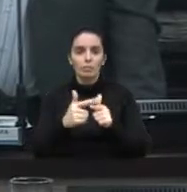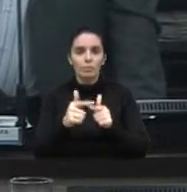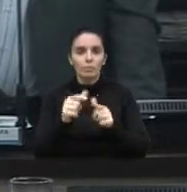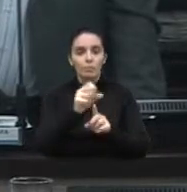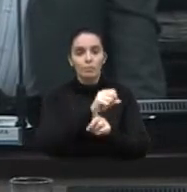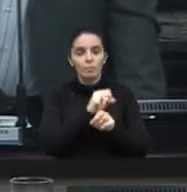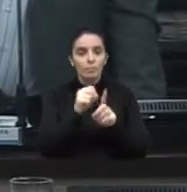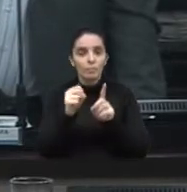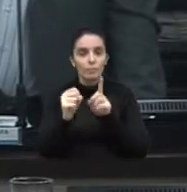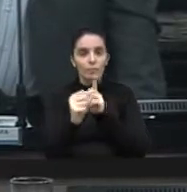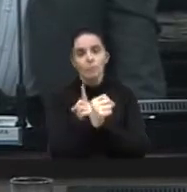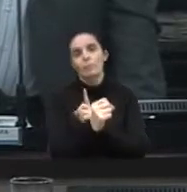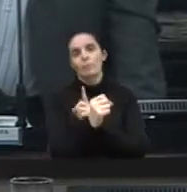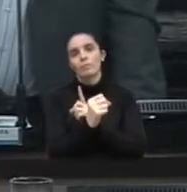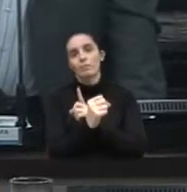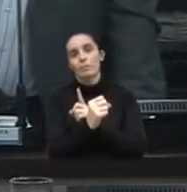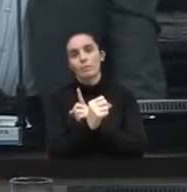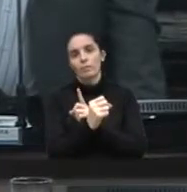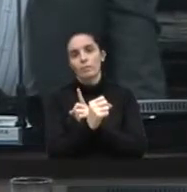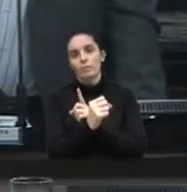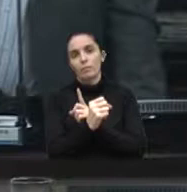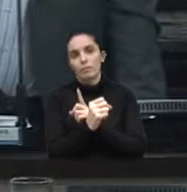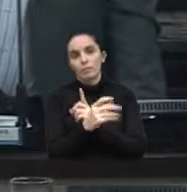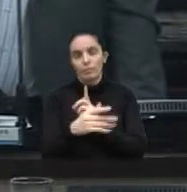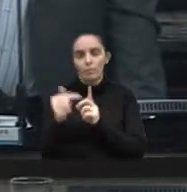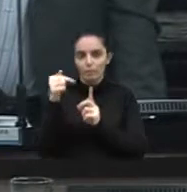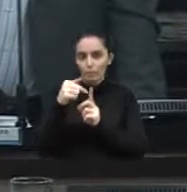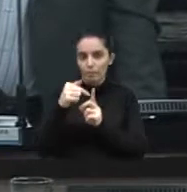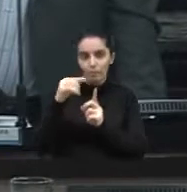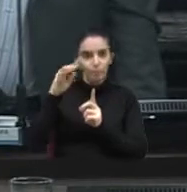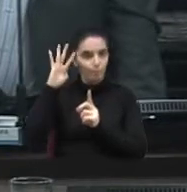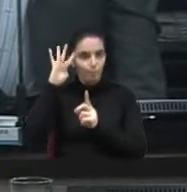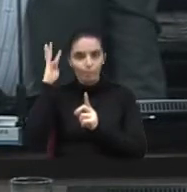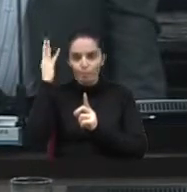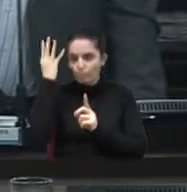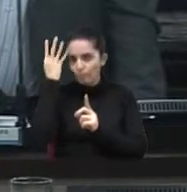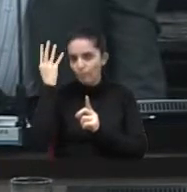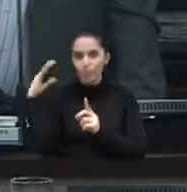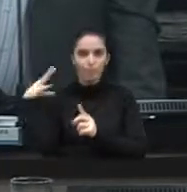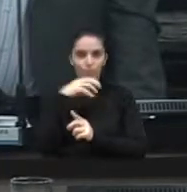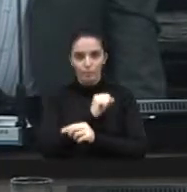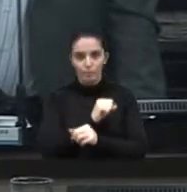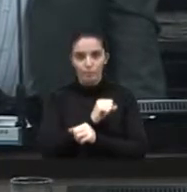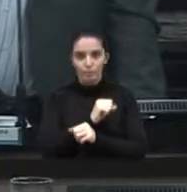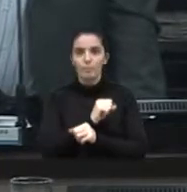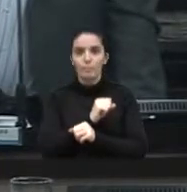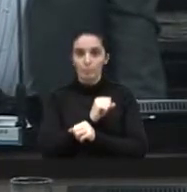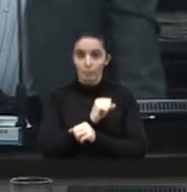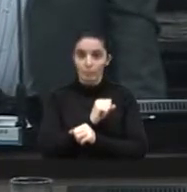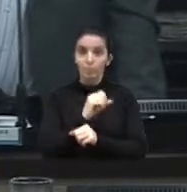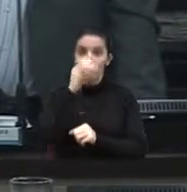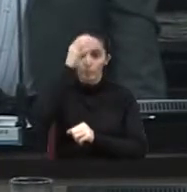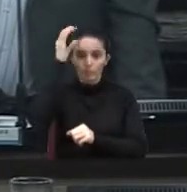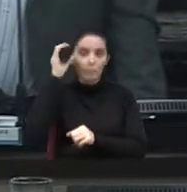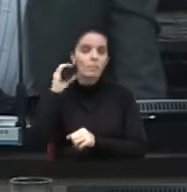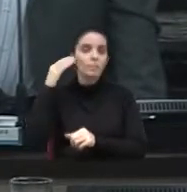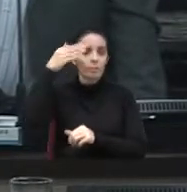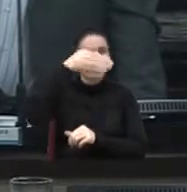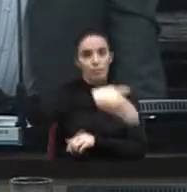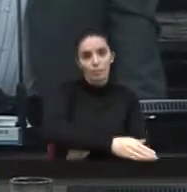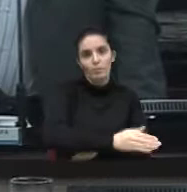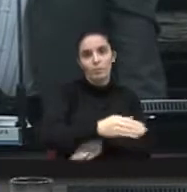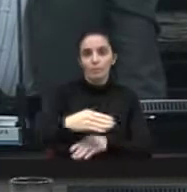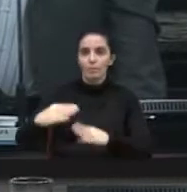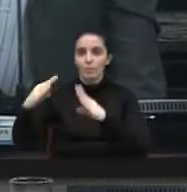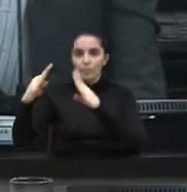se resolve, infelizmente, do dia para a noite. Eu tive a oportunidade de dar aula na Fundação Casa. Eu me recordo que quando eu fui trabalhar na